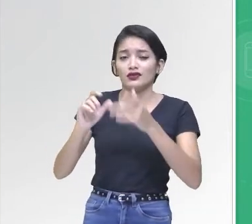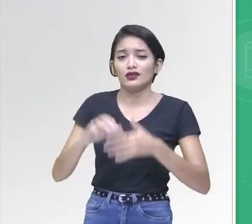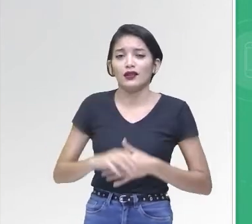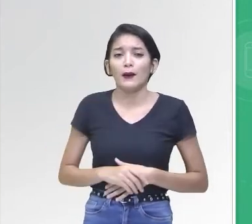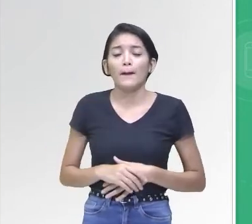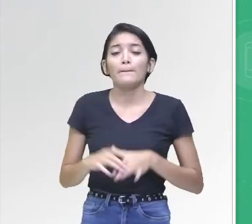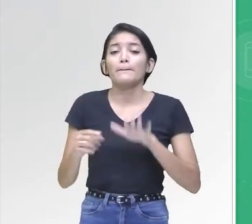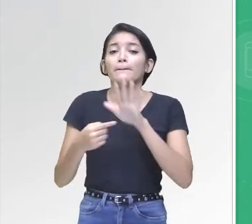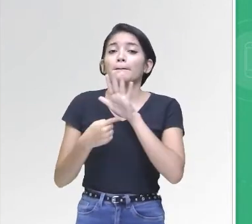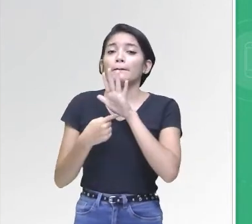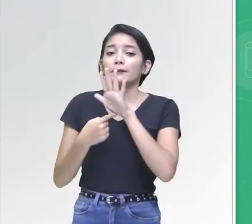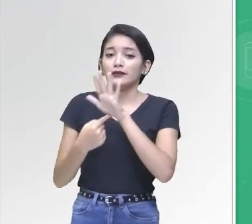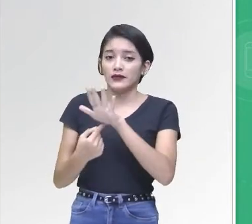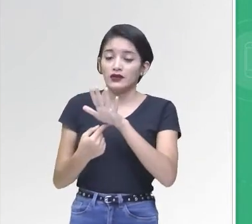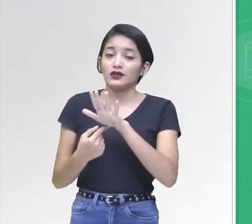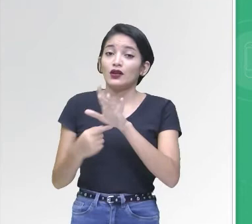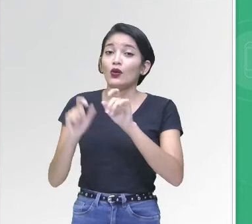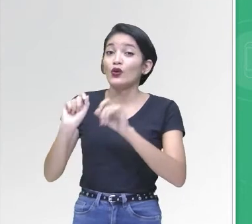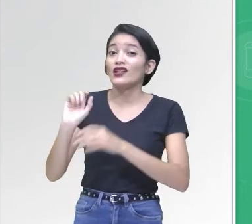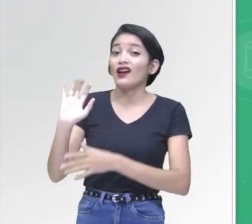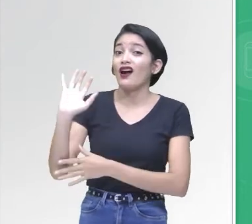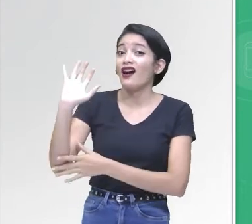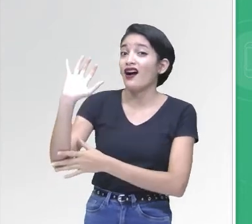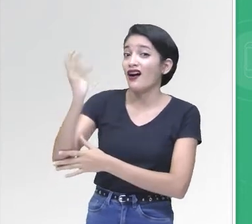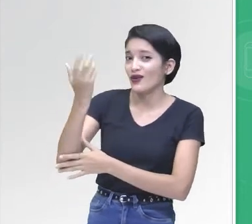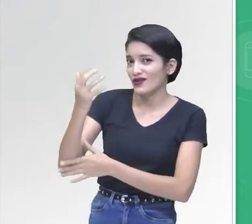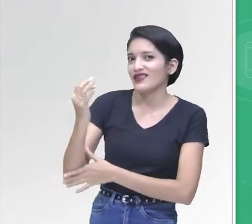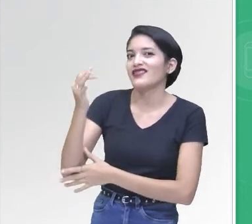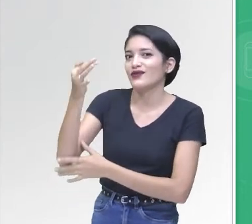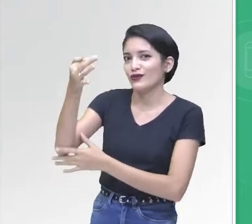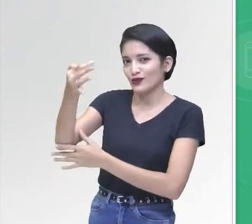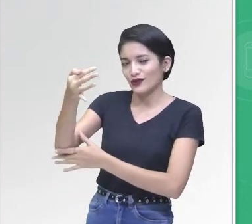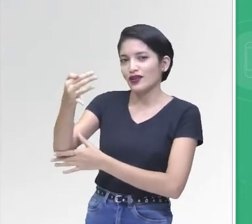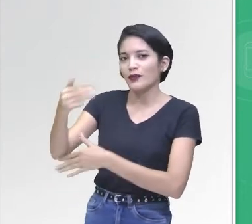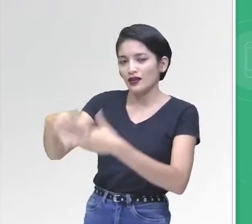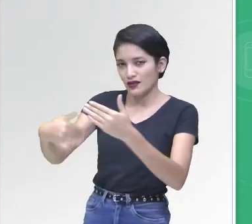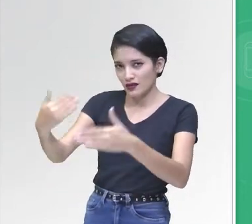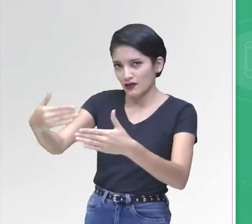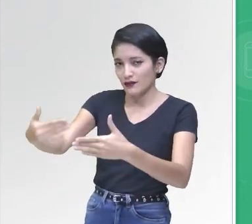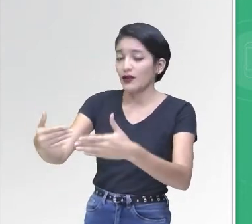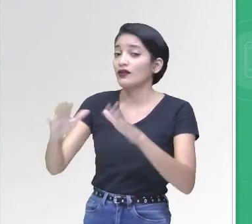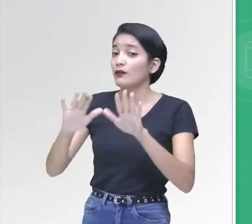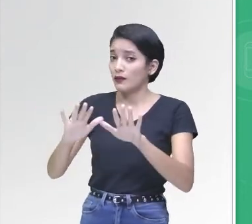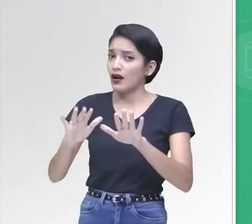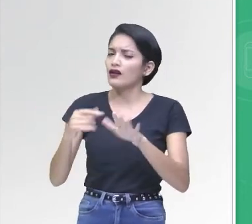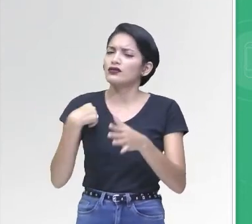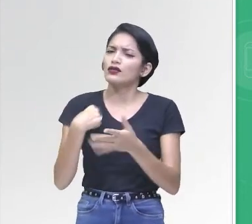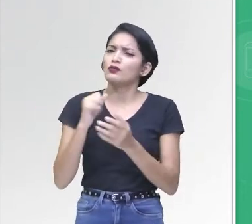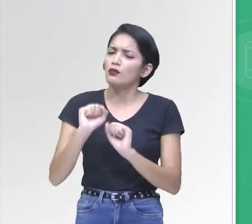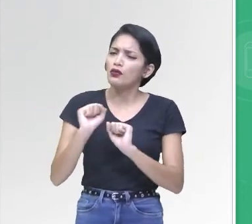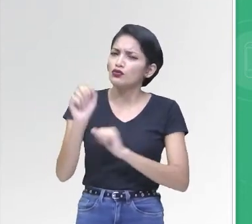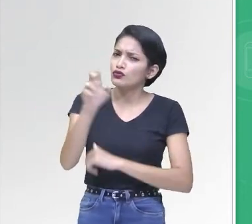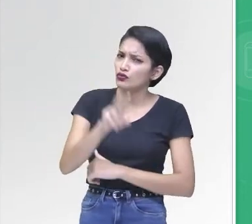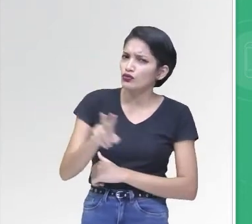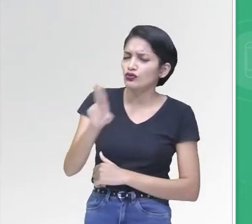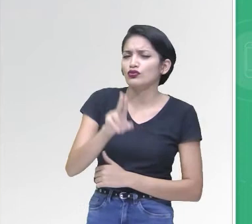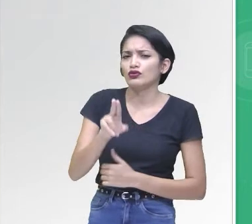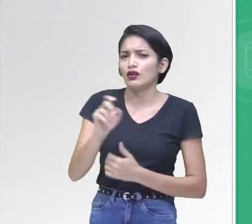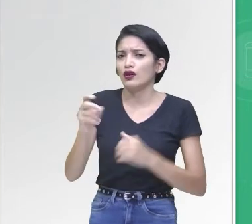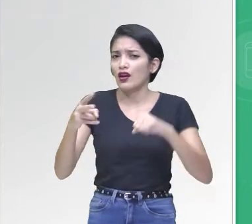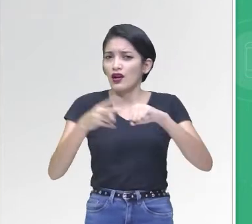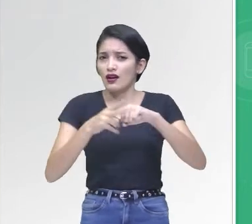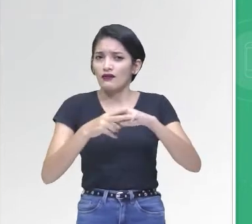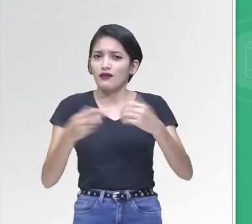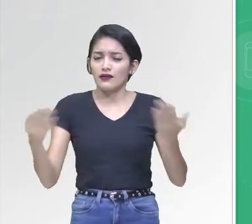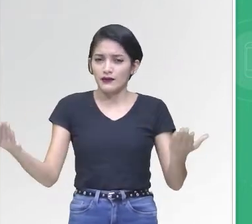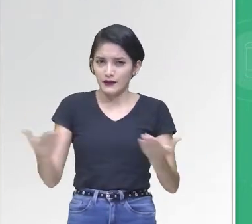está indicando algo que ainda vai acontecer num futuro próximo, mas que a gente pode muito bem utilizar com o verbo no tempo,